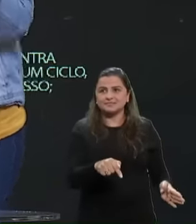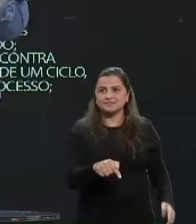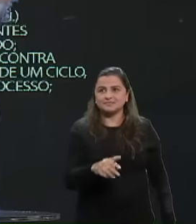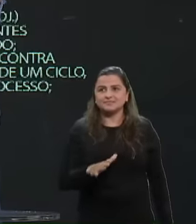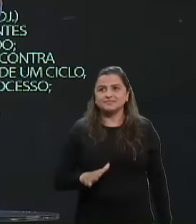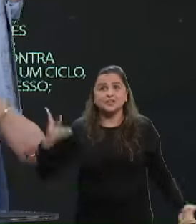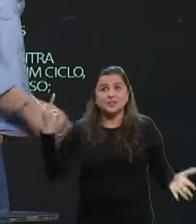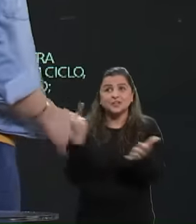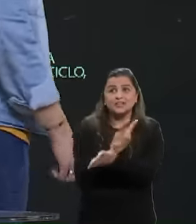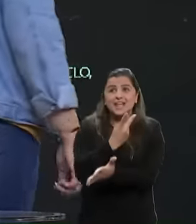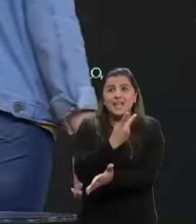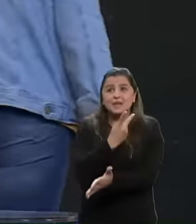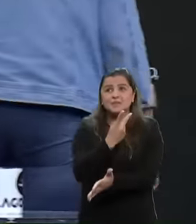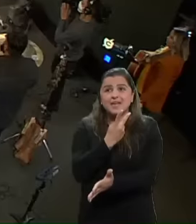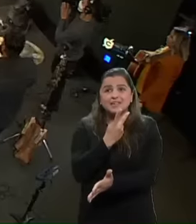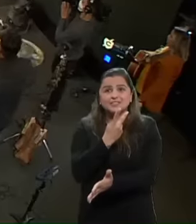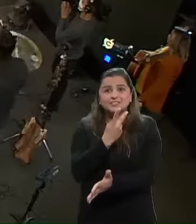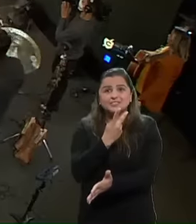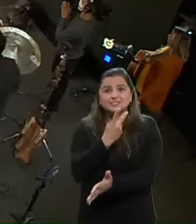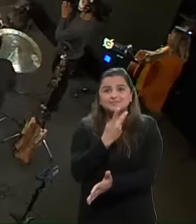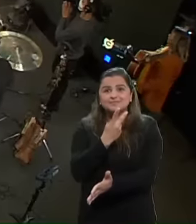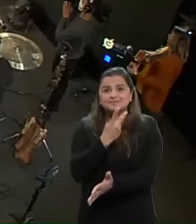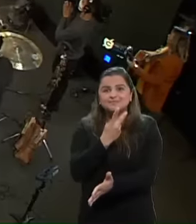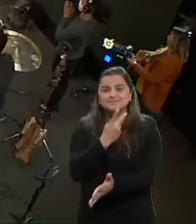Quando de repente,